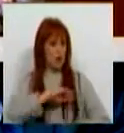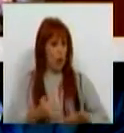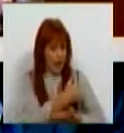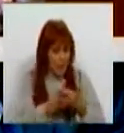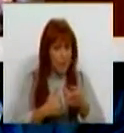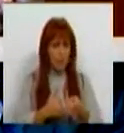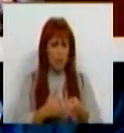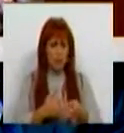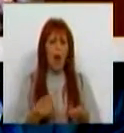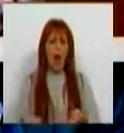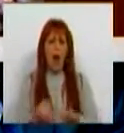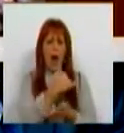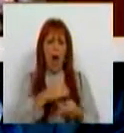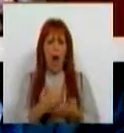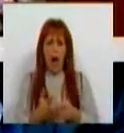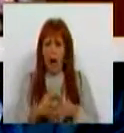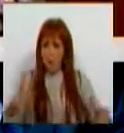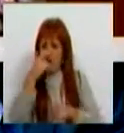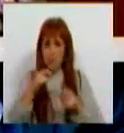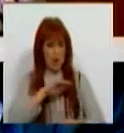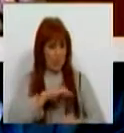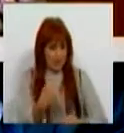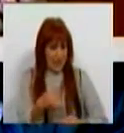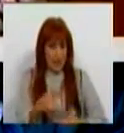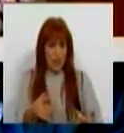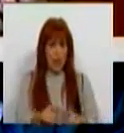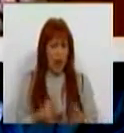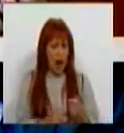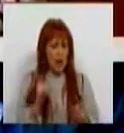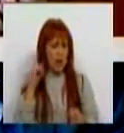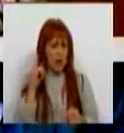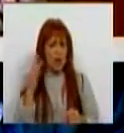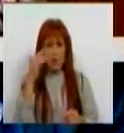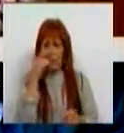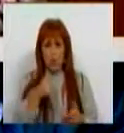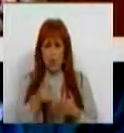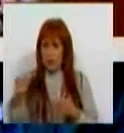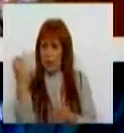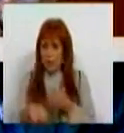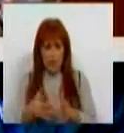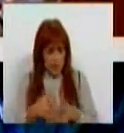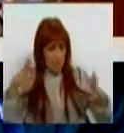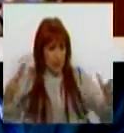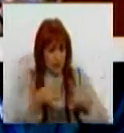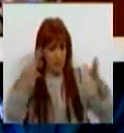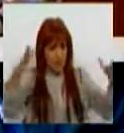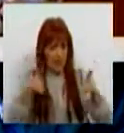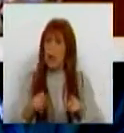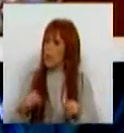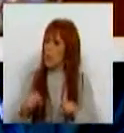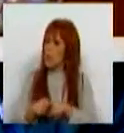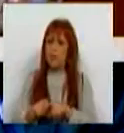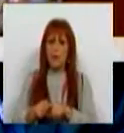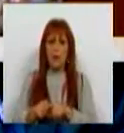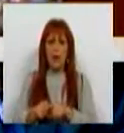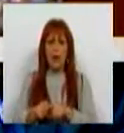rendimento, do aumento das pessoas que têm rendimentos, do aumento do número de contribuintes e assim podermos ter umas